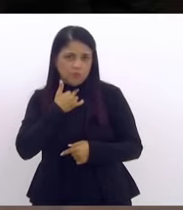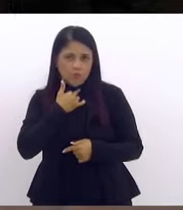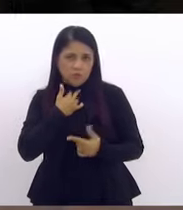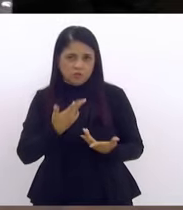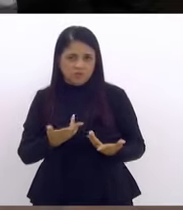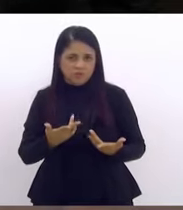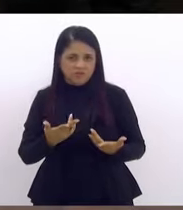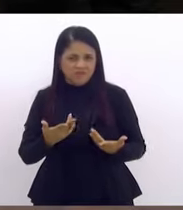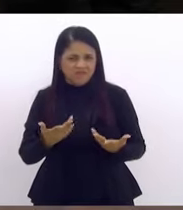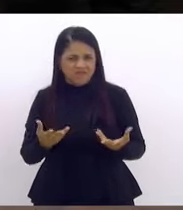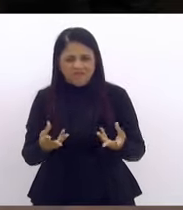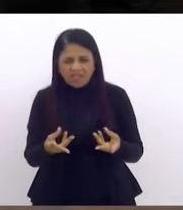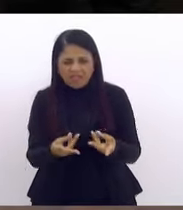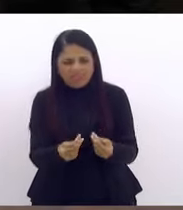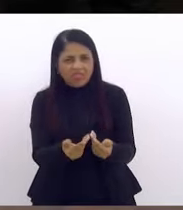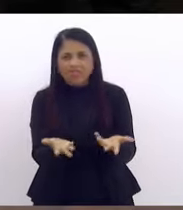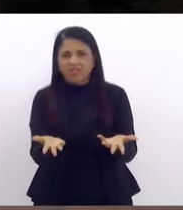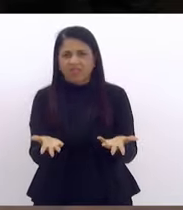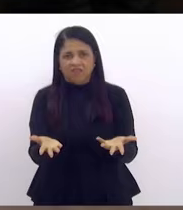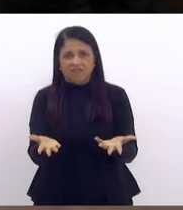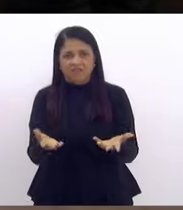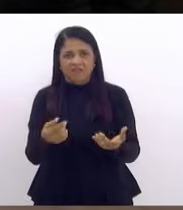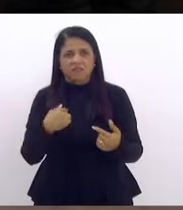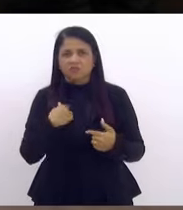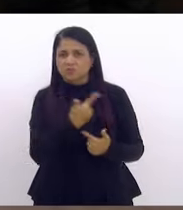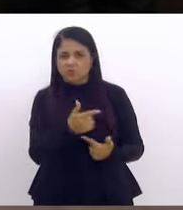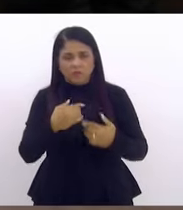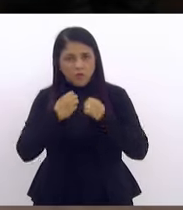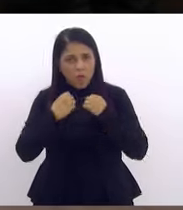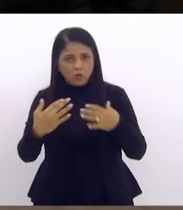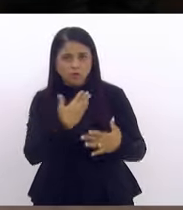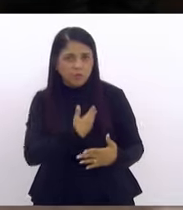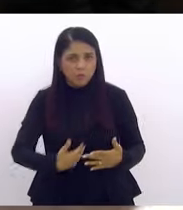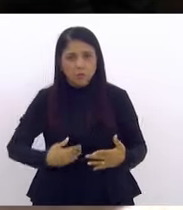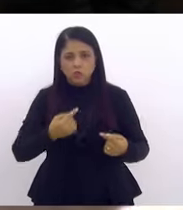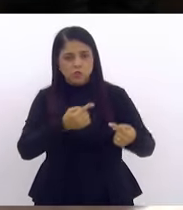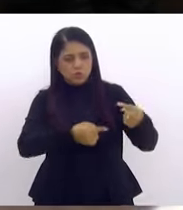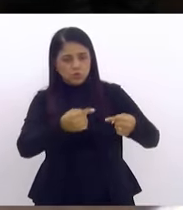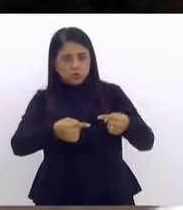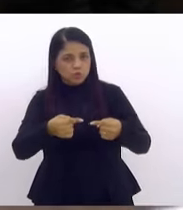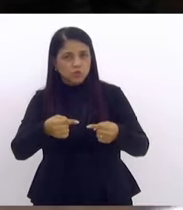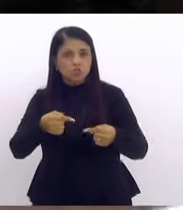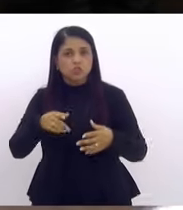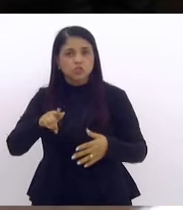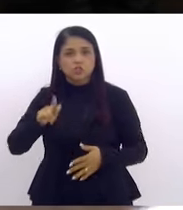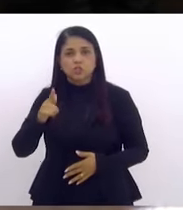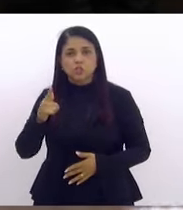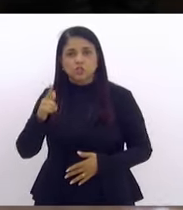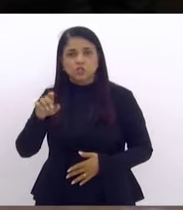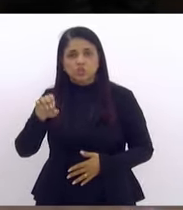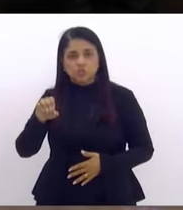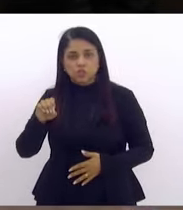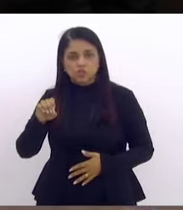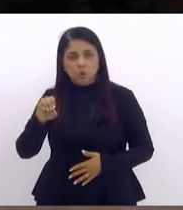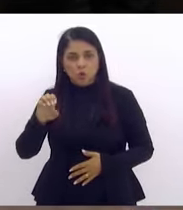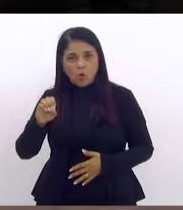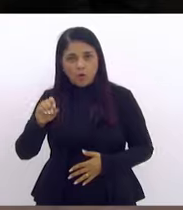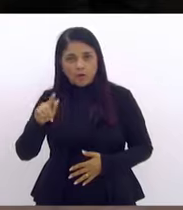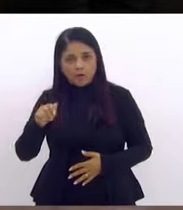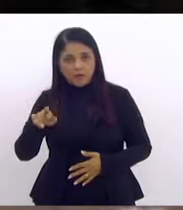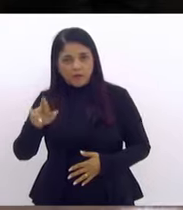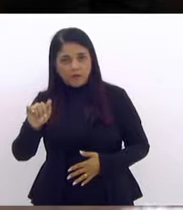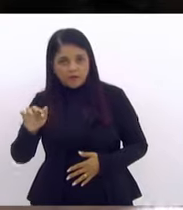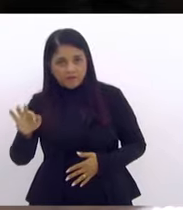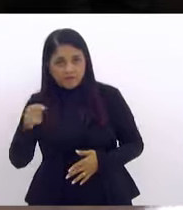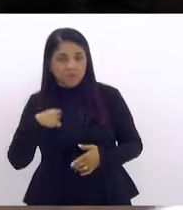tão superficial que está sendo. Não teve uma audiência pública, ninguém discutiu geograficamente quanto tempo aquelas famílias estão, qual impacto